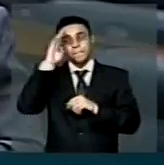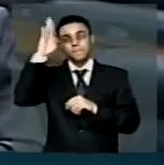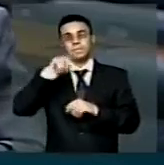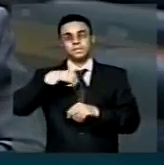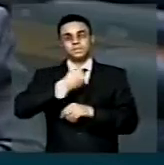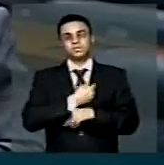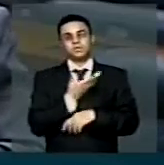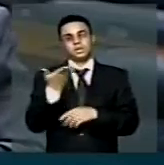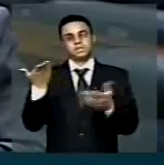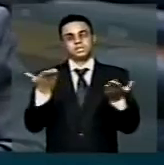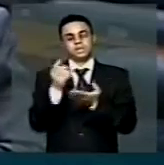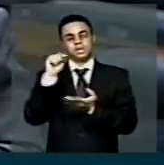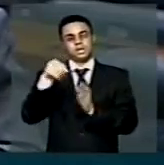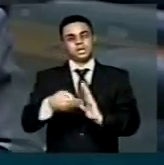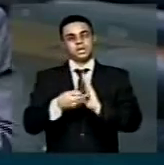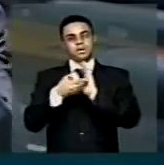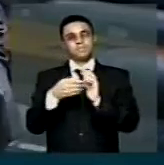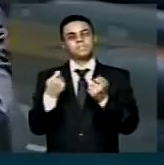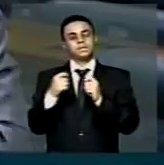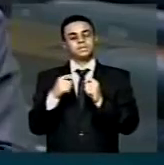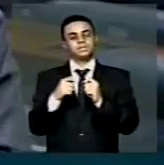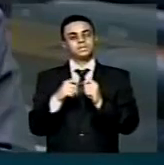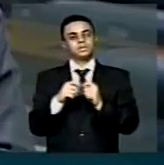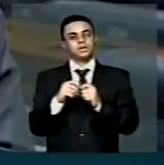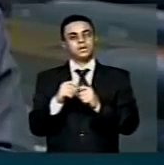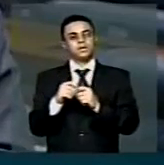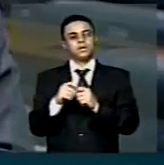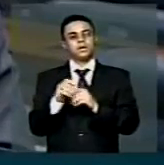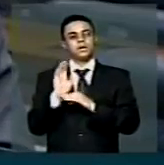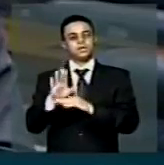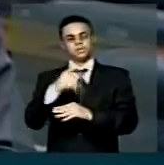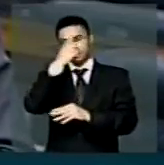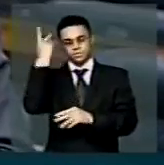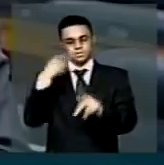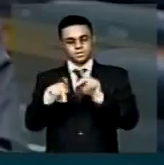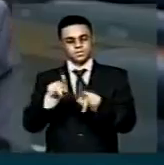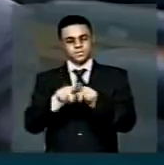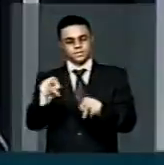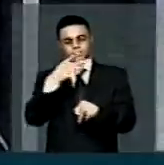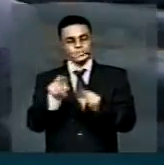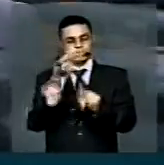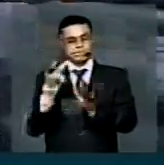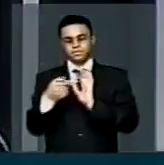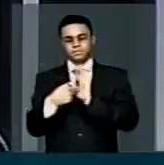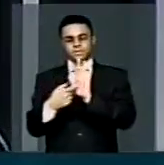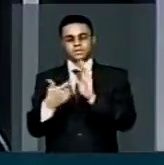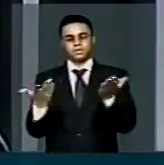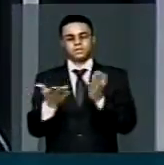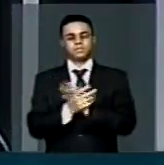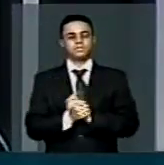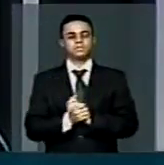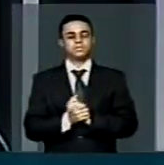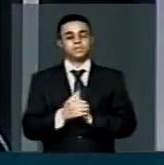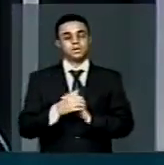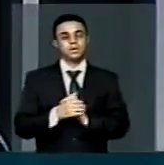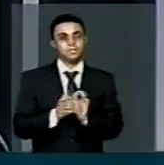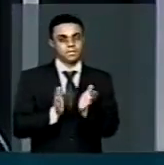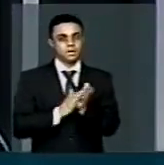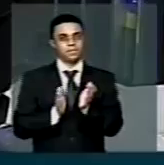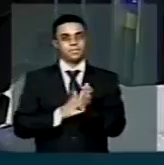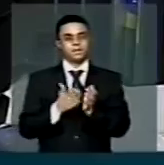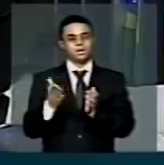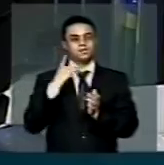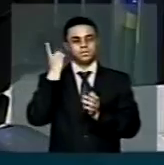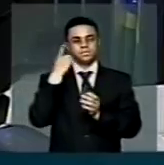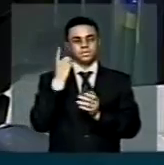aqui, devemos àquela gente que precisa, e o senhor está mostrando isso hoje. Parabéns, deputado Romário. Muito obrigado. Membros aos